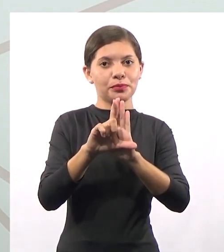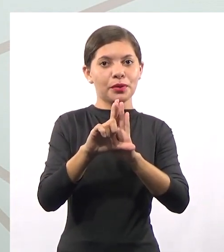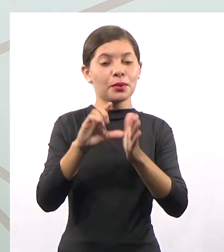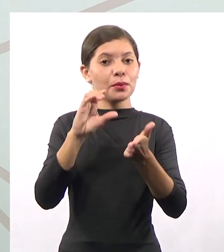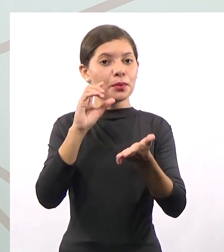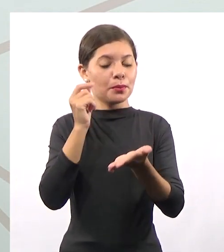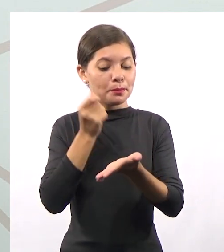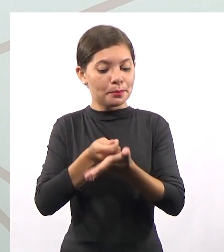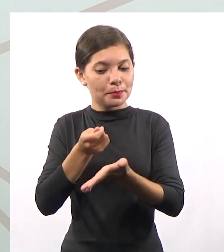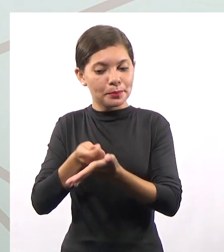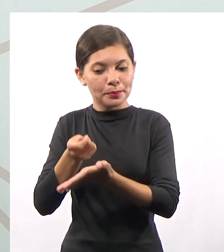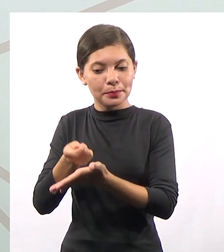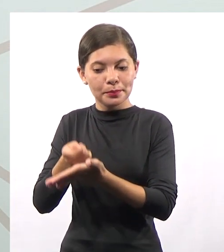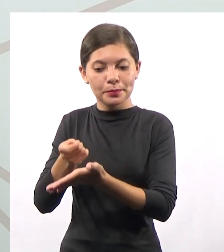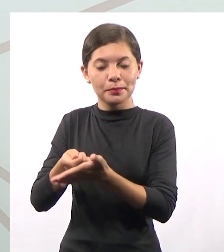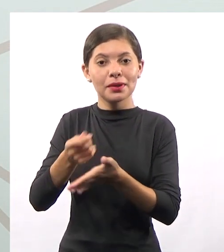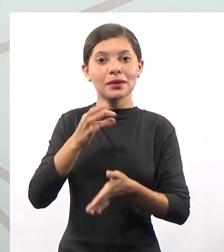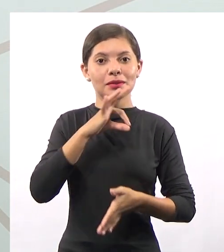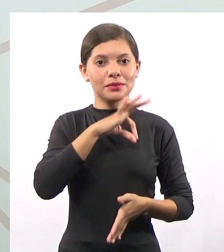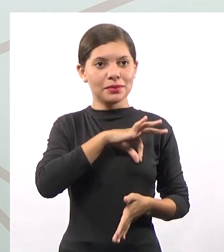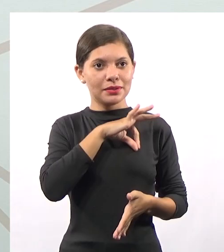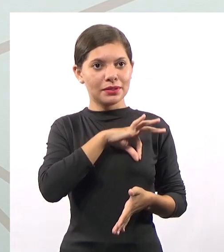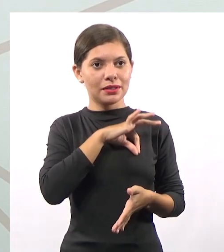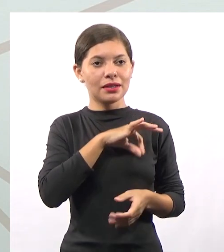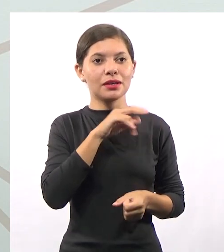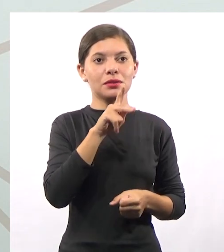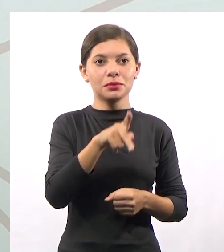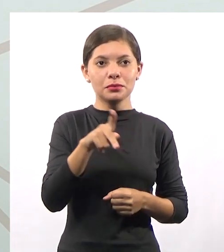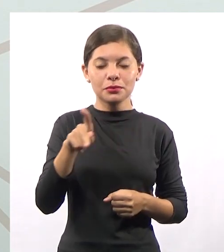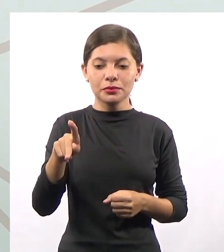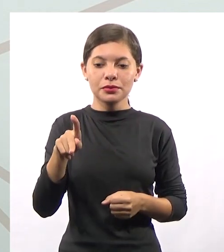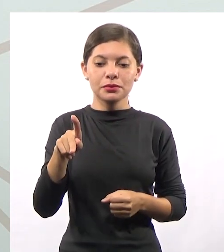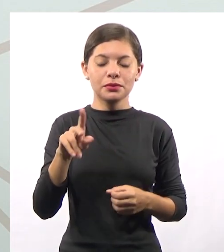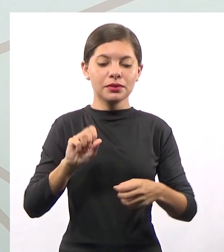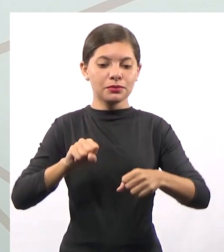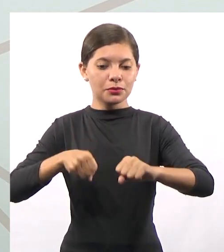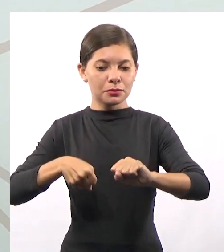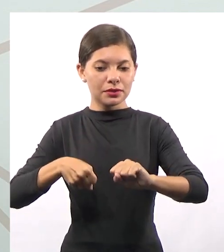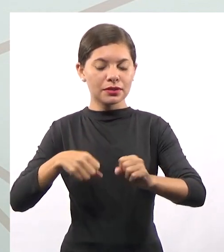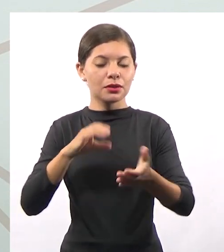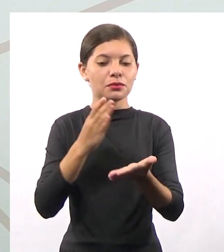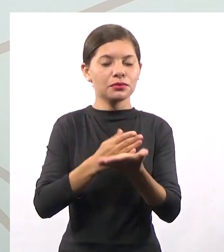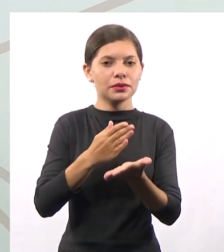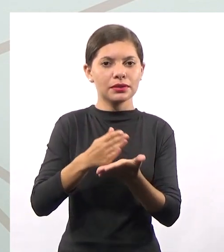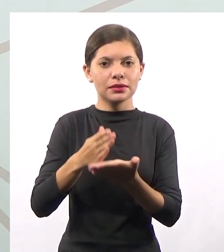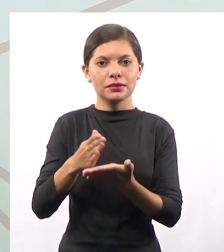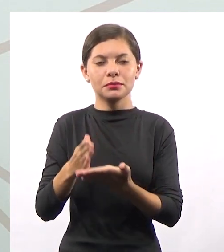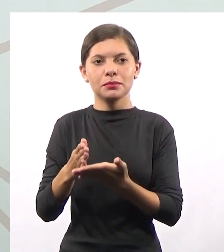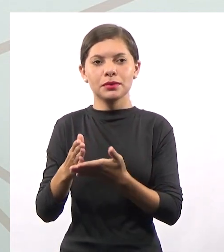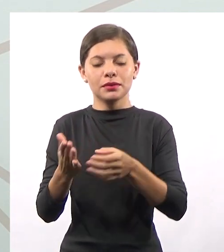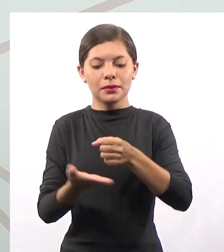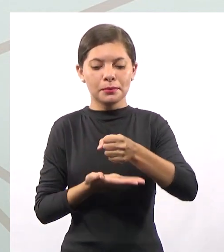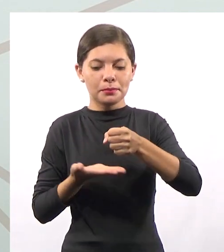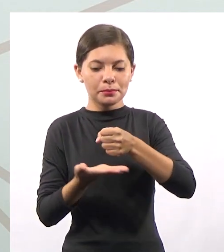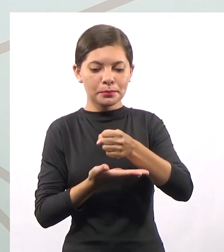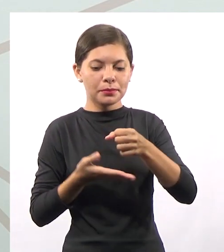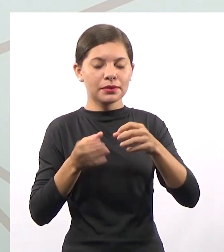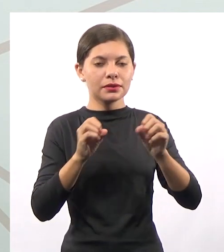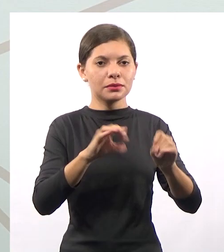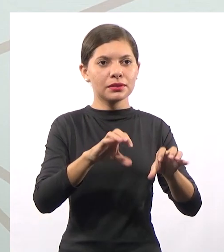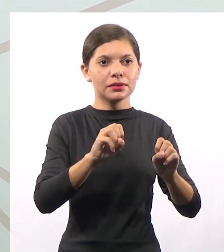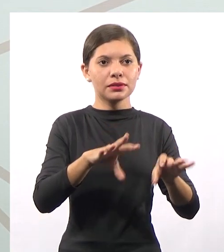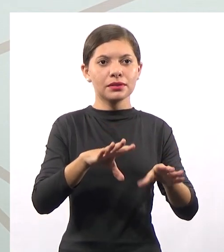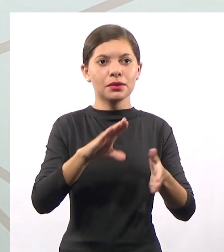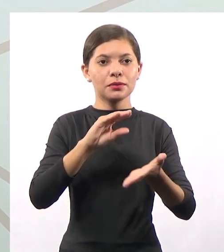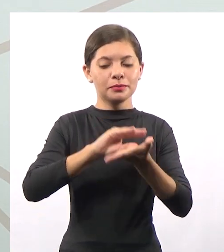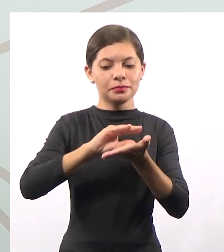tanto o pagamento dos professores, então o salário dos professores e a formação dos professores e o financiamento das questões básicas da